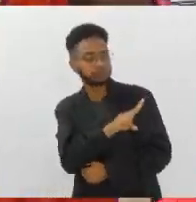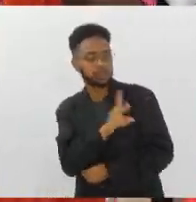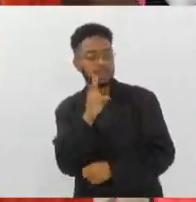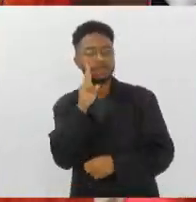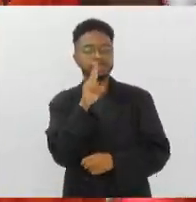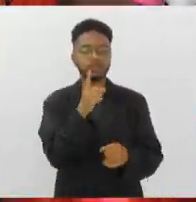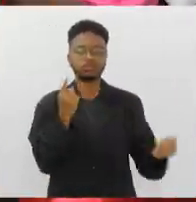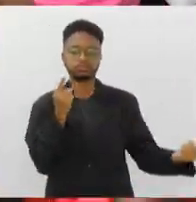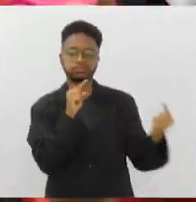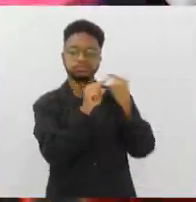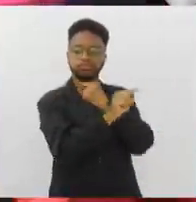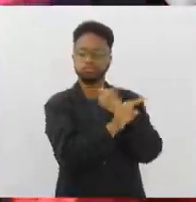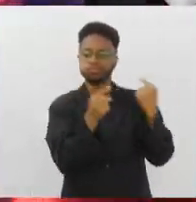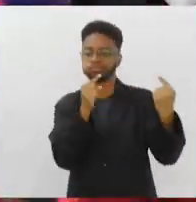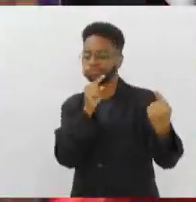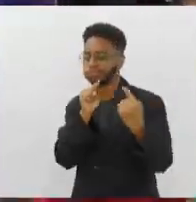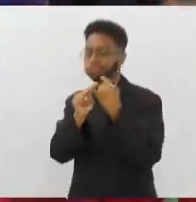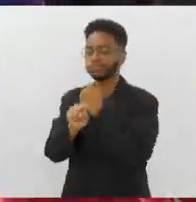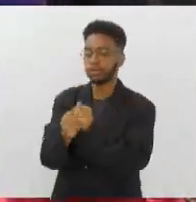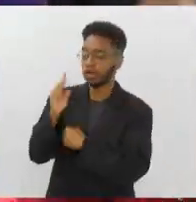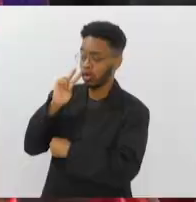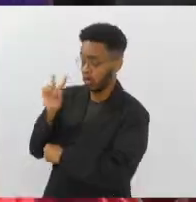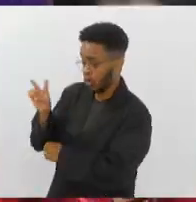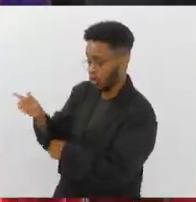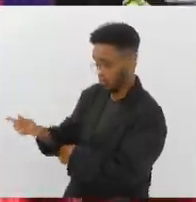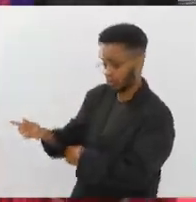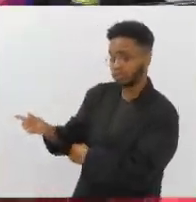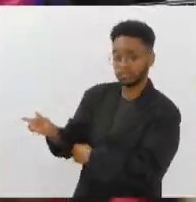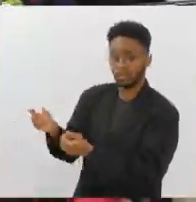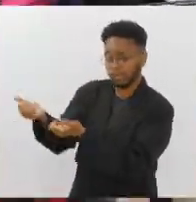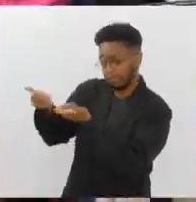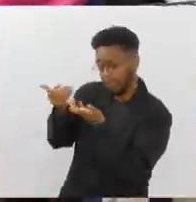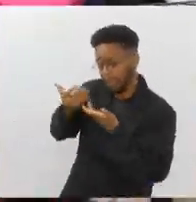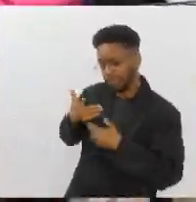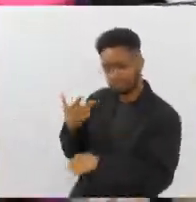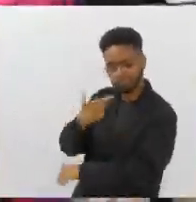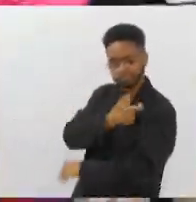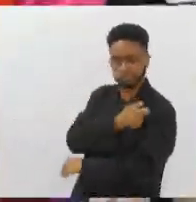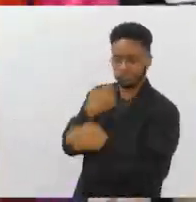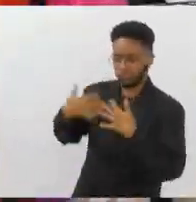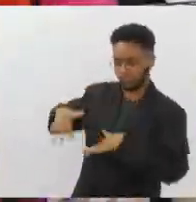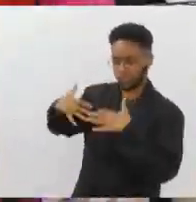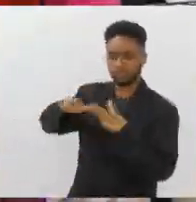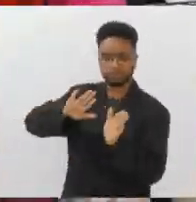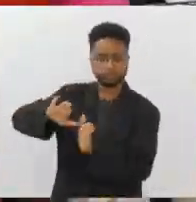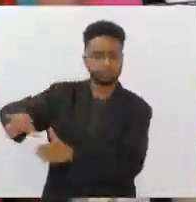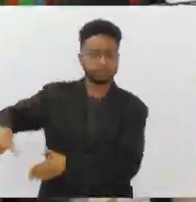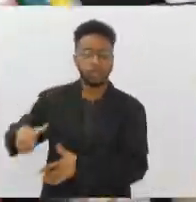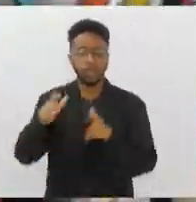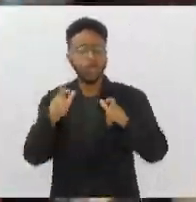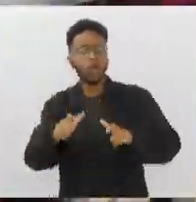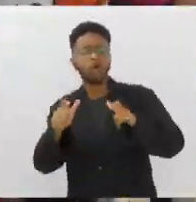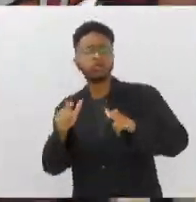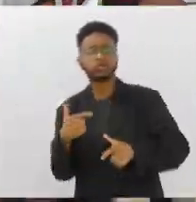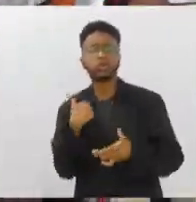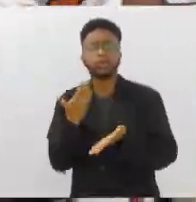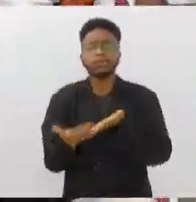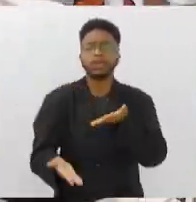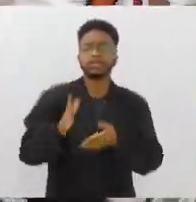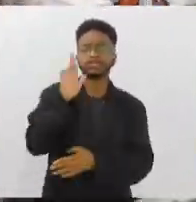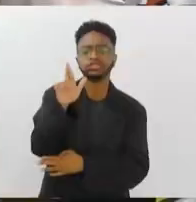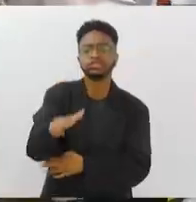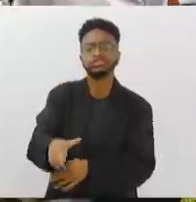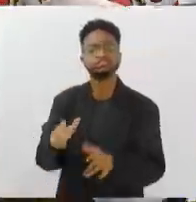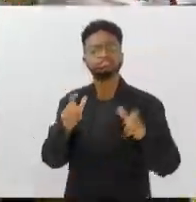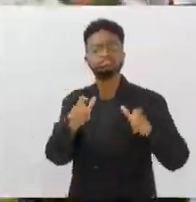na contramão. Olho pro outro, me oferecem injeção. Aonde foi que eu perdi minha